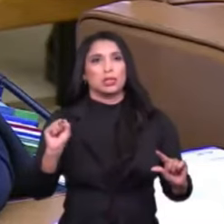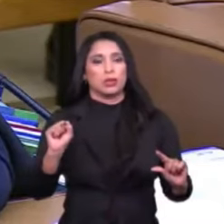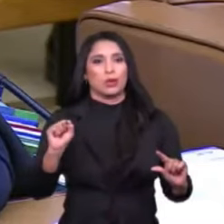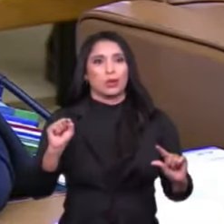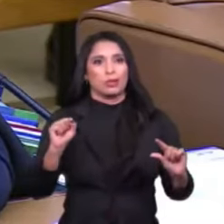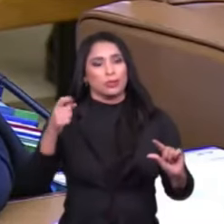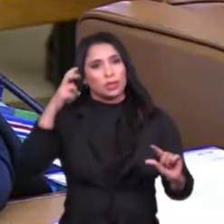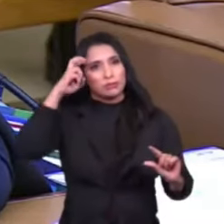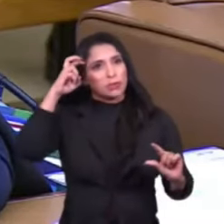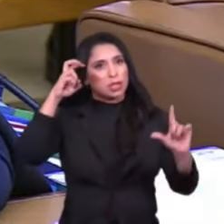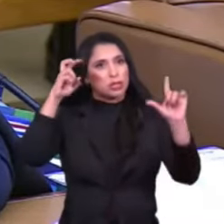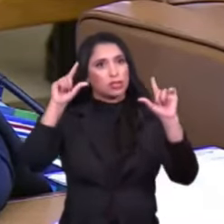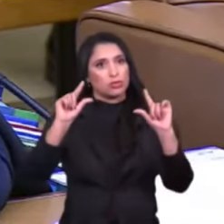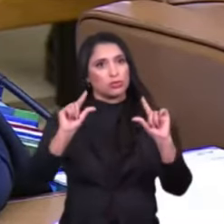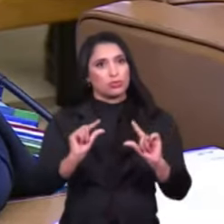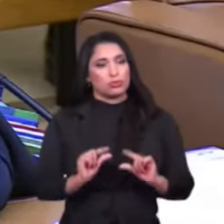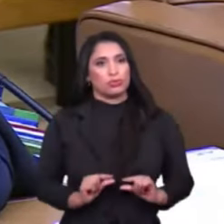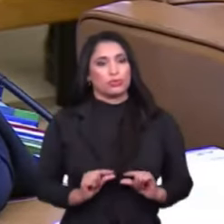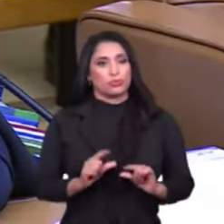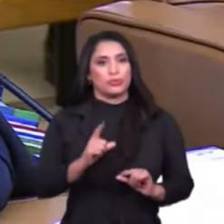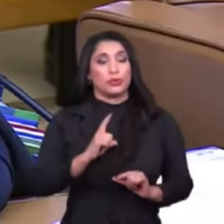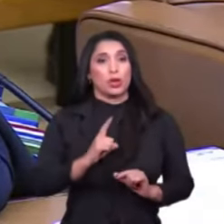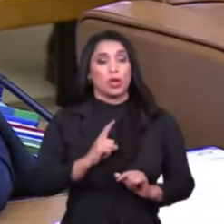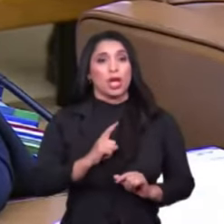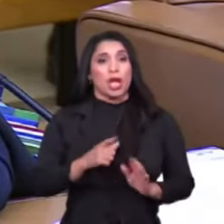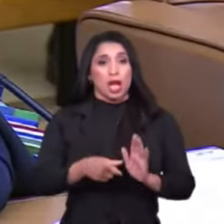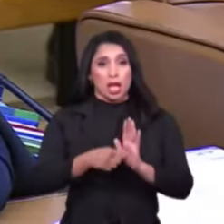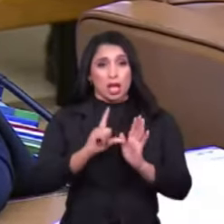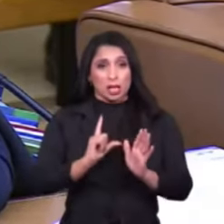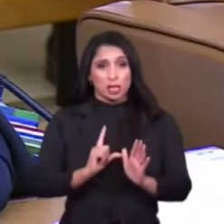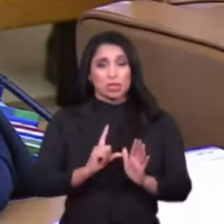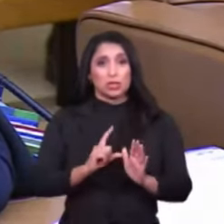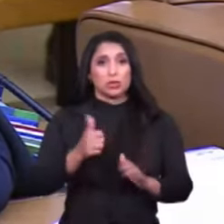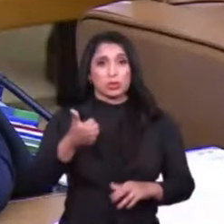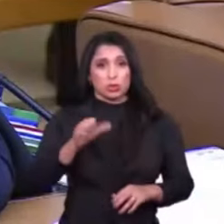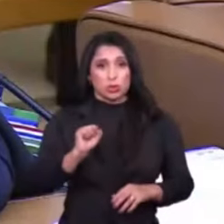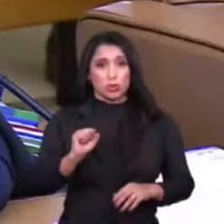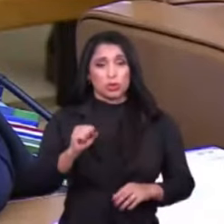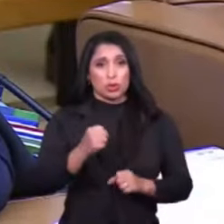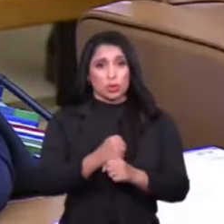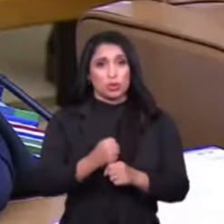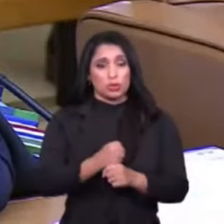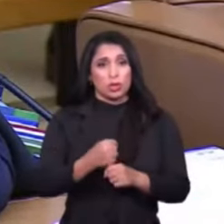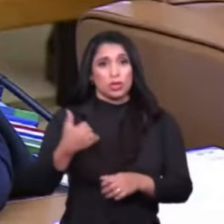O uso precoce antes dos 18 anos de idade também traz